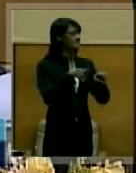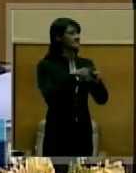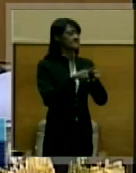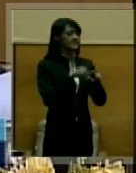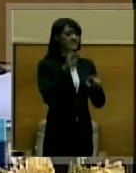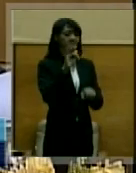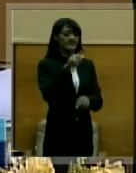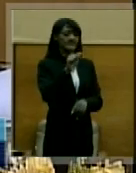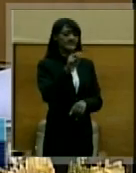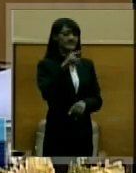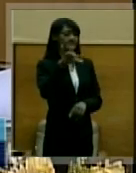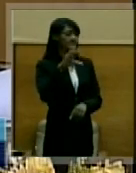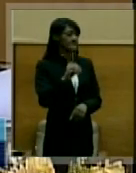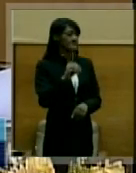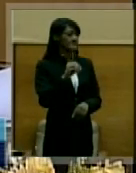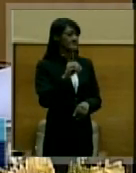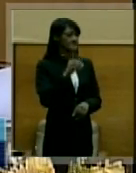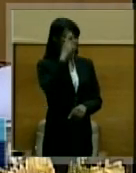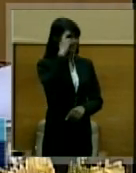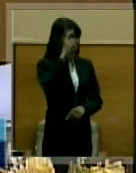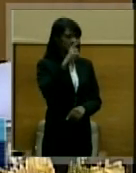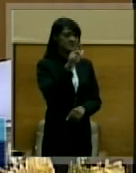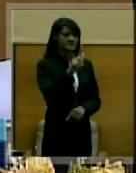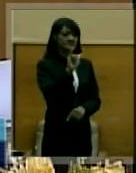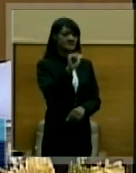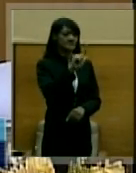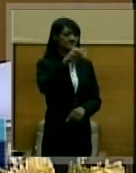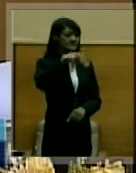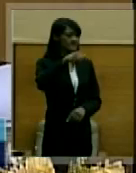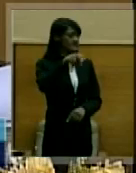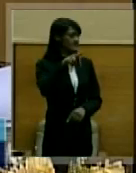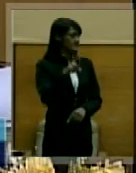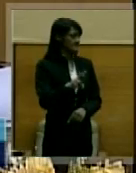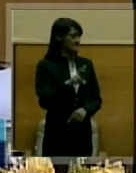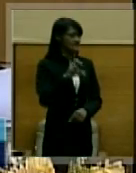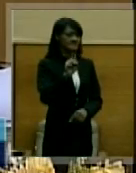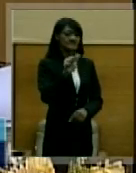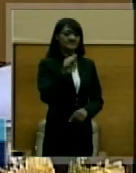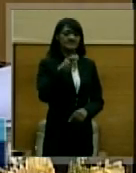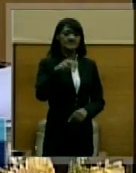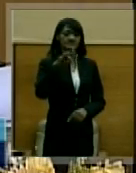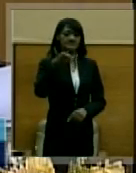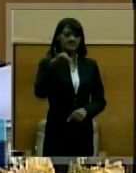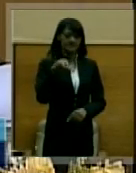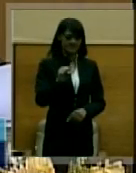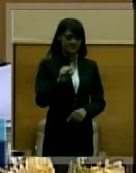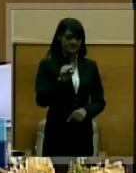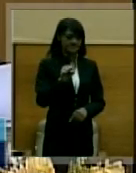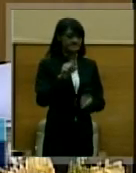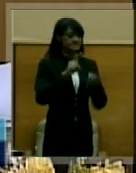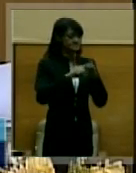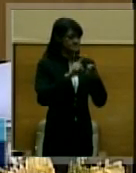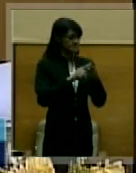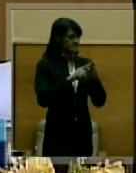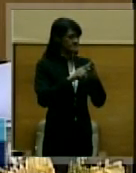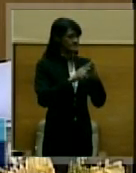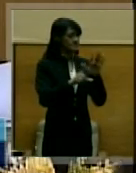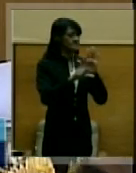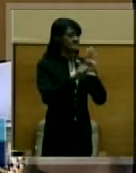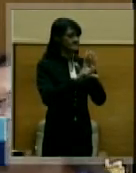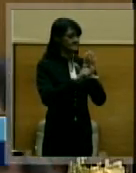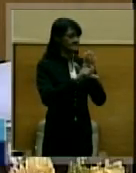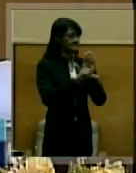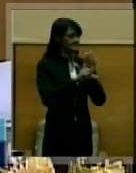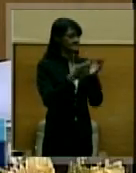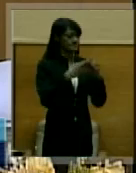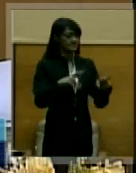Flávio Primo ao senhor Gilmar Evaristo dos Santos, nos termos do disposto na